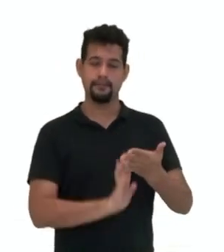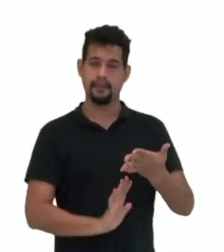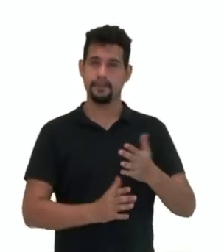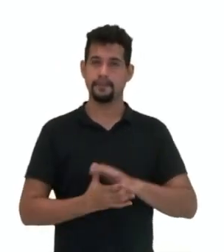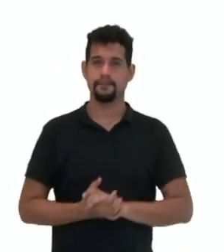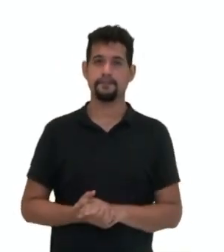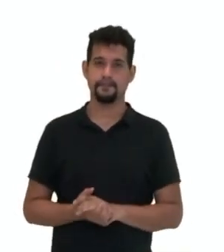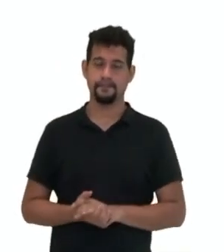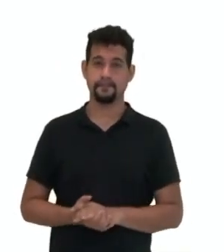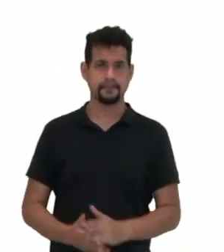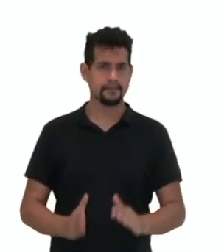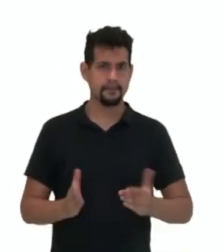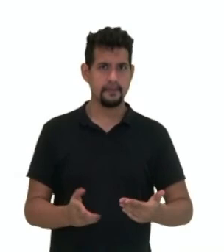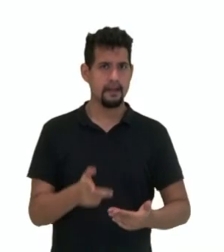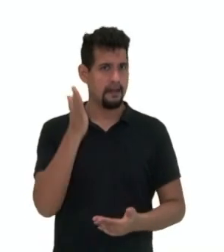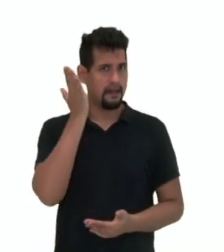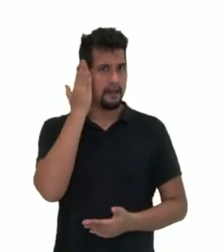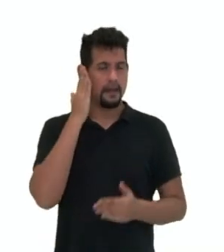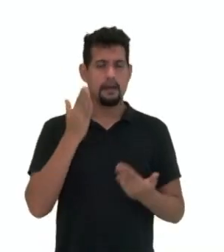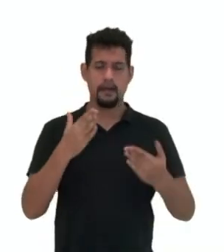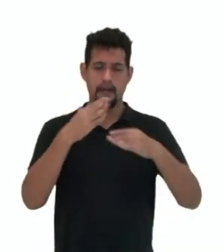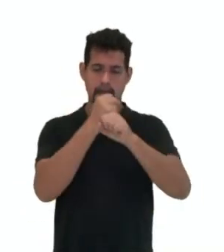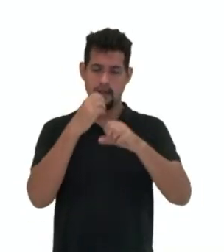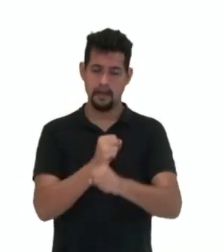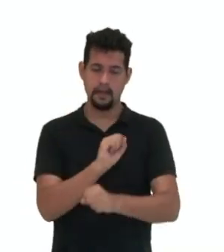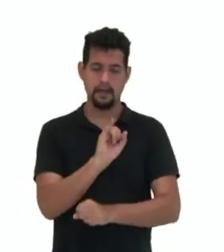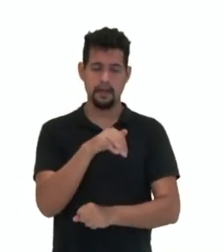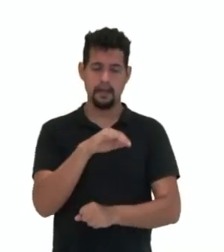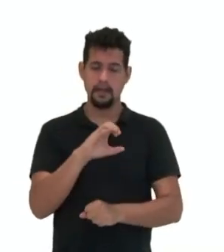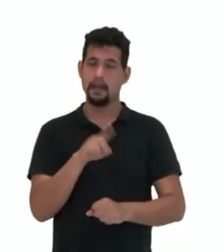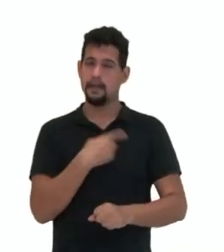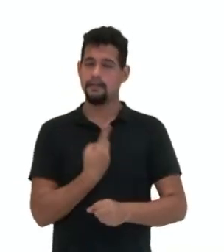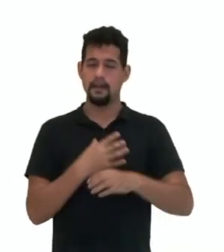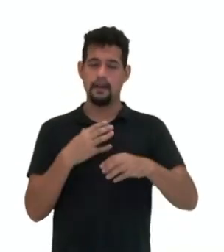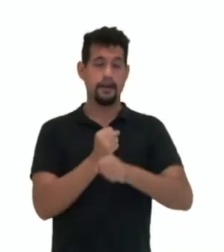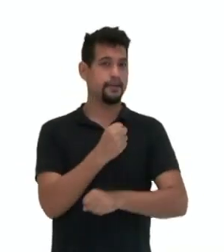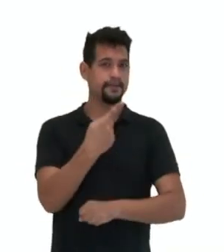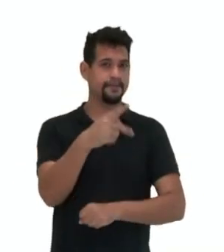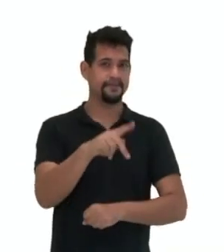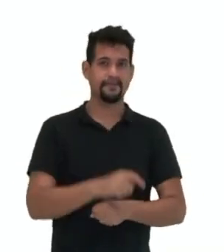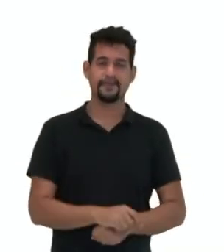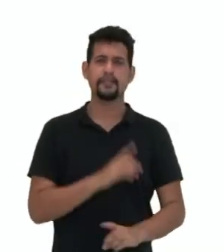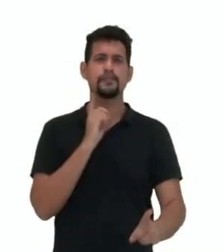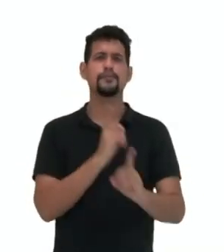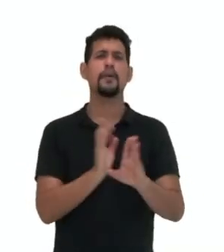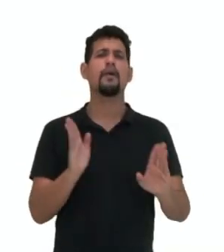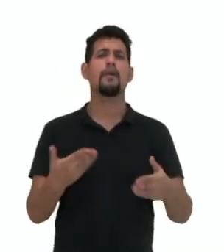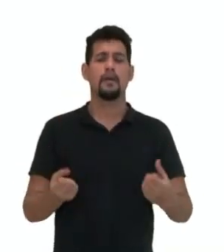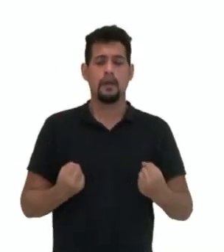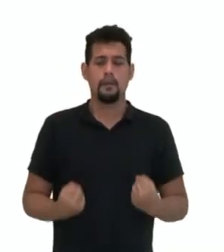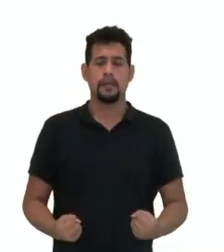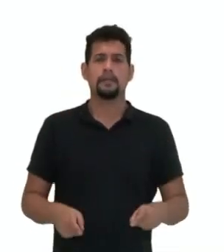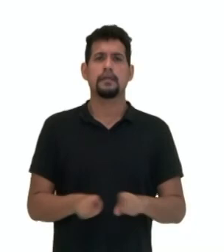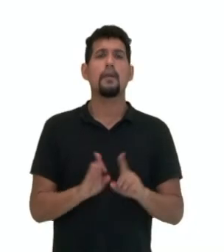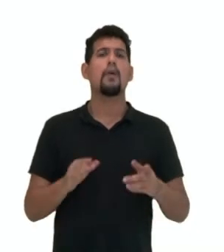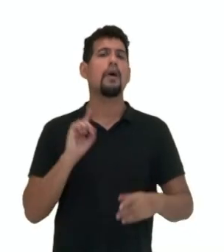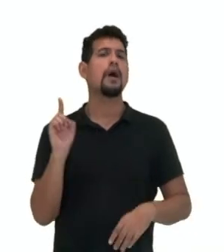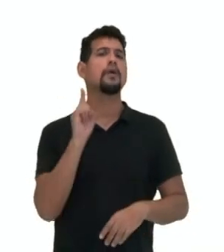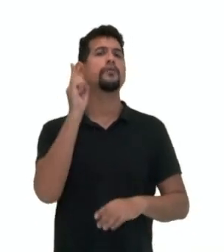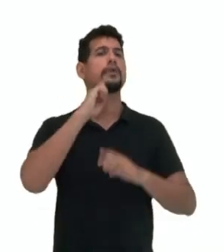atividade. Agora que você já sabe calcular o IMC, vamos calcular o seu. Descubra o seu peso e a sua altura